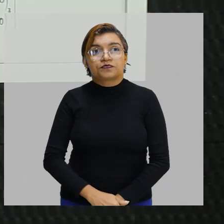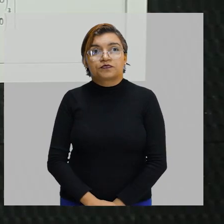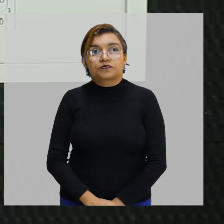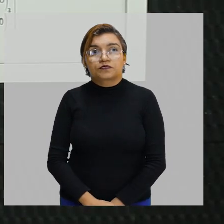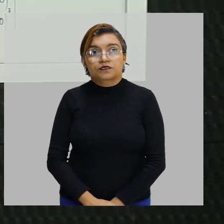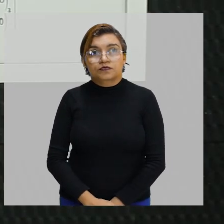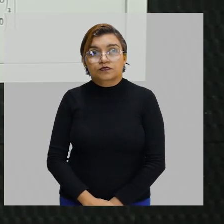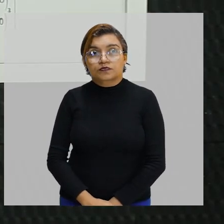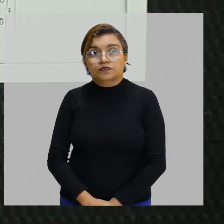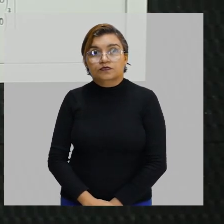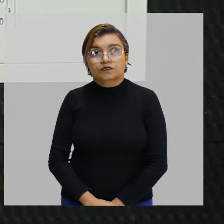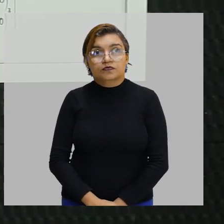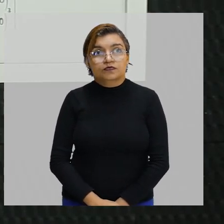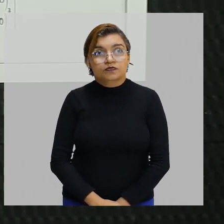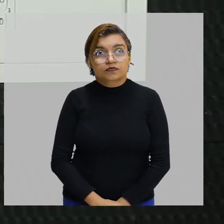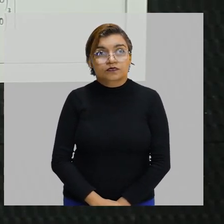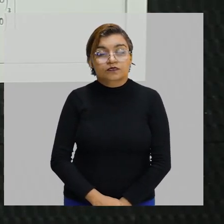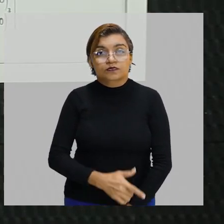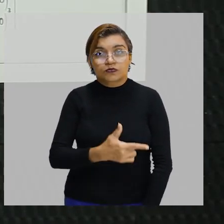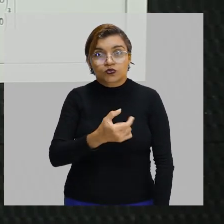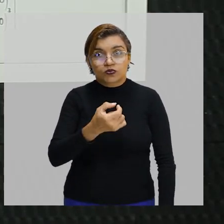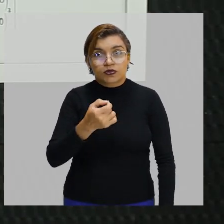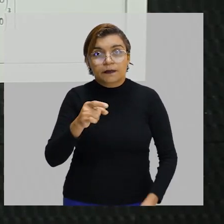menos o log de 20.